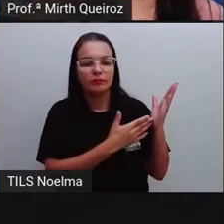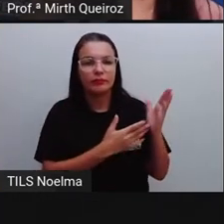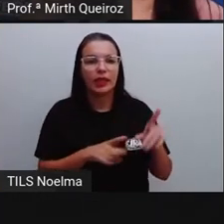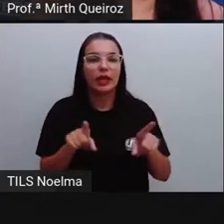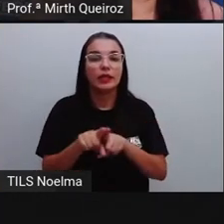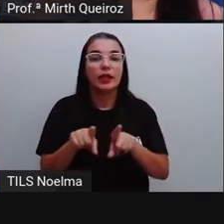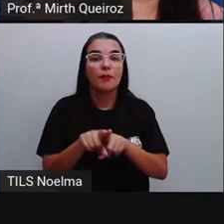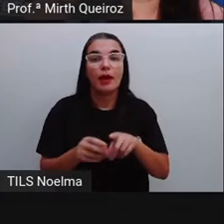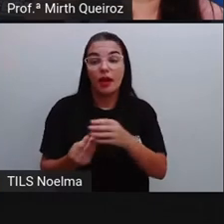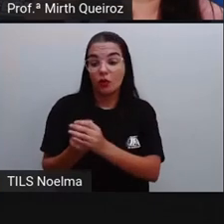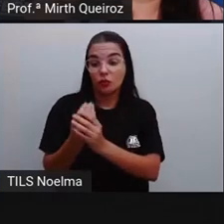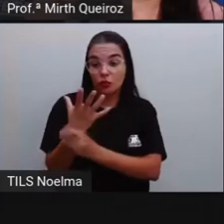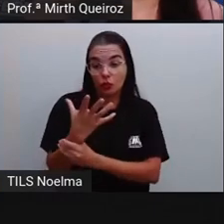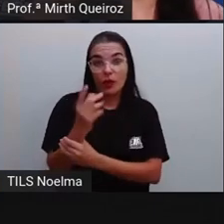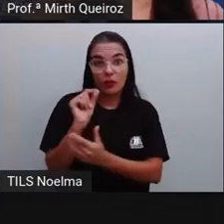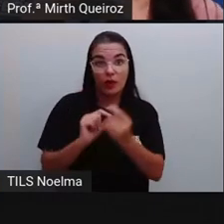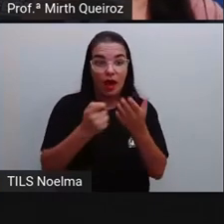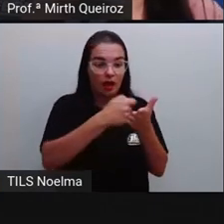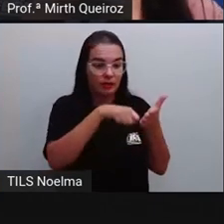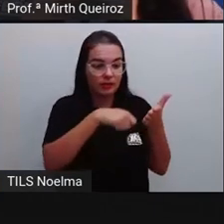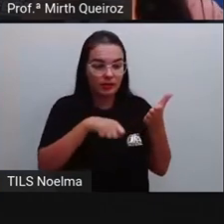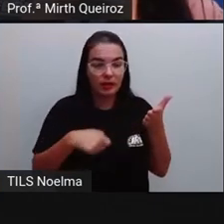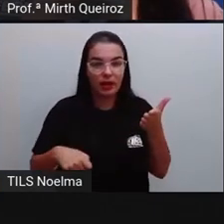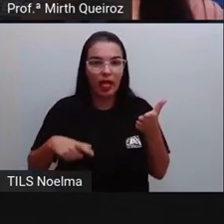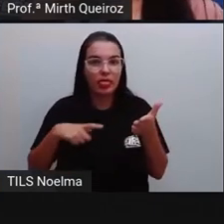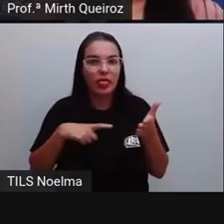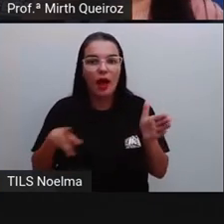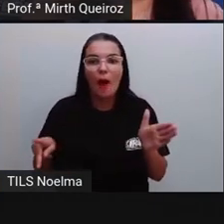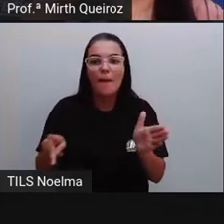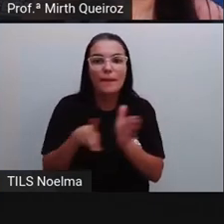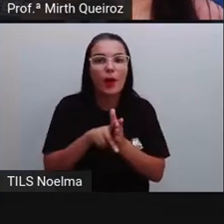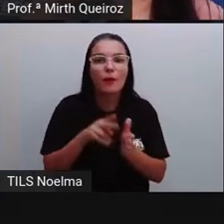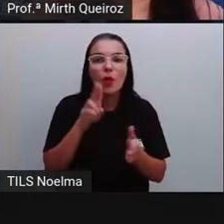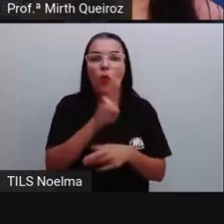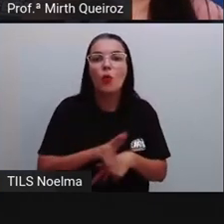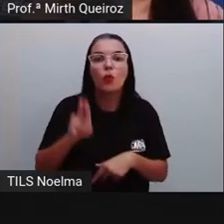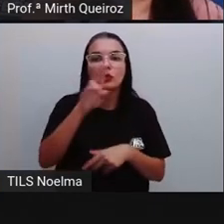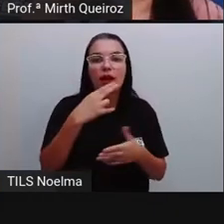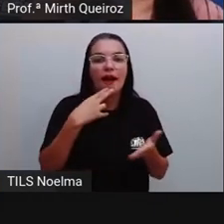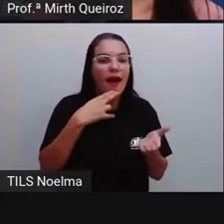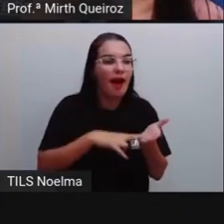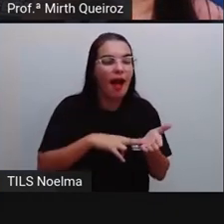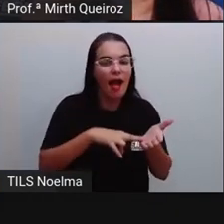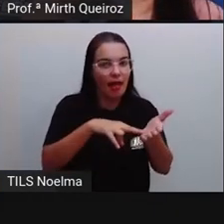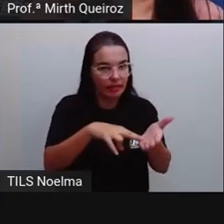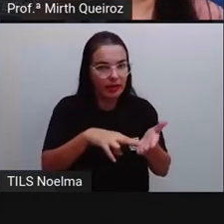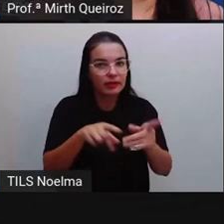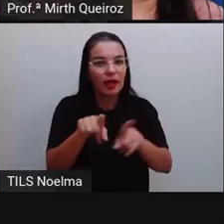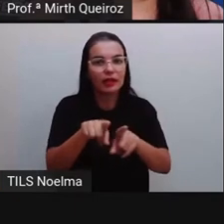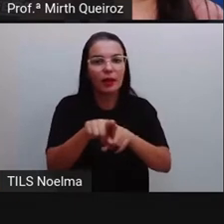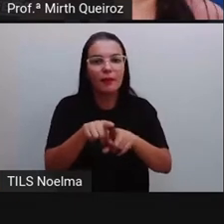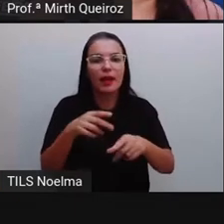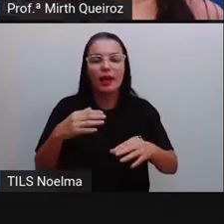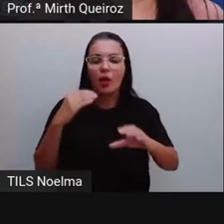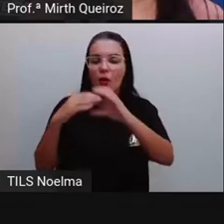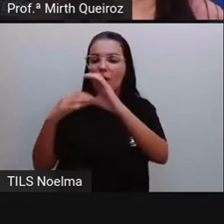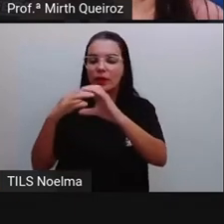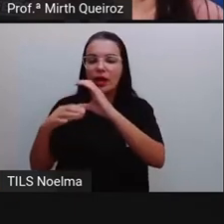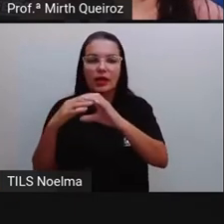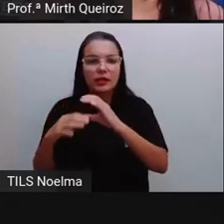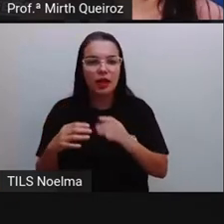Com o surgimento da escrita, deu origem ao uso de cartas como meio de comunicação, surgindo o